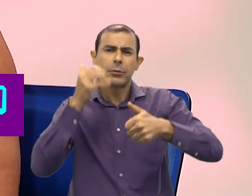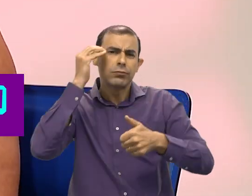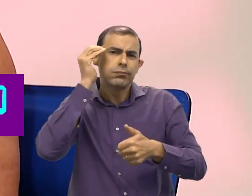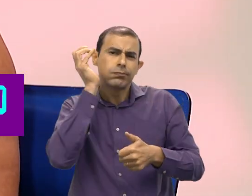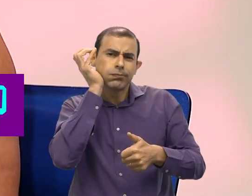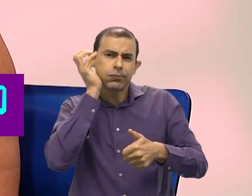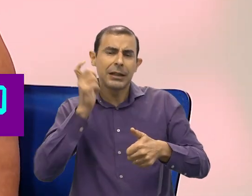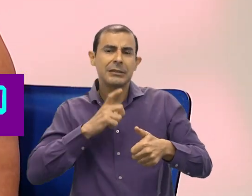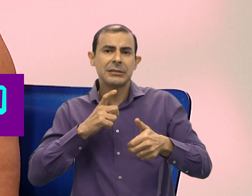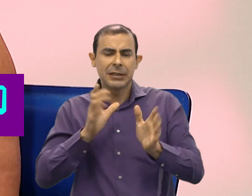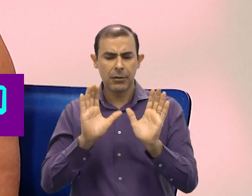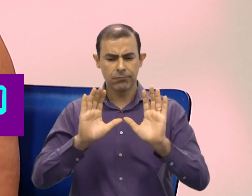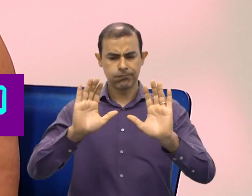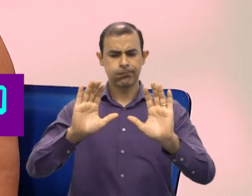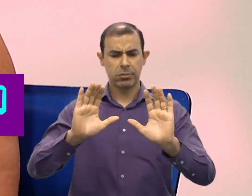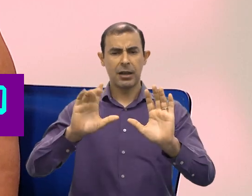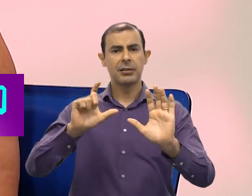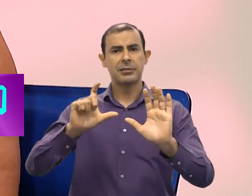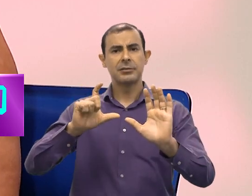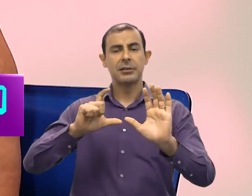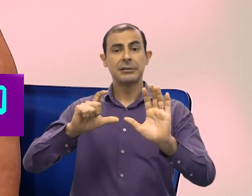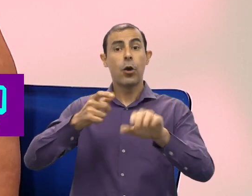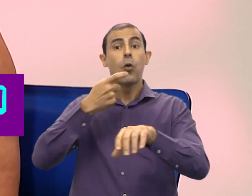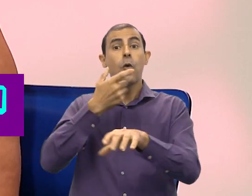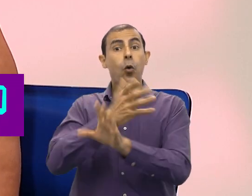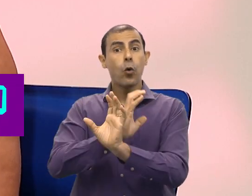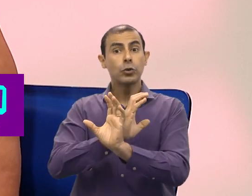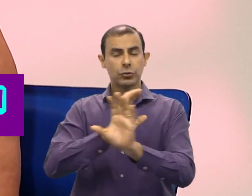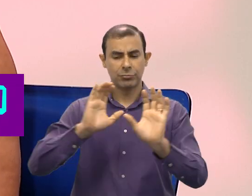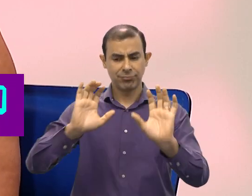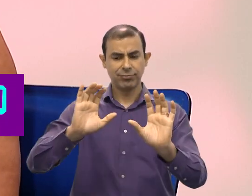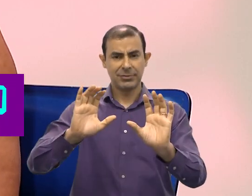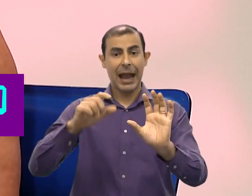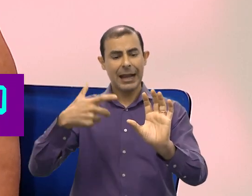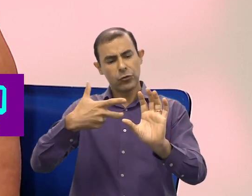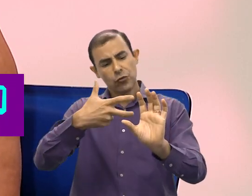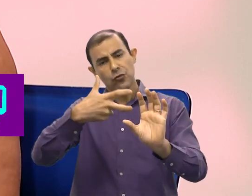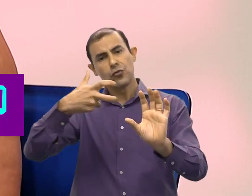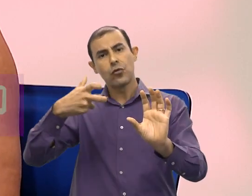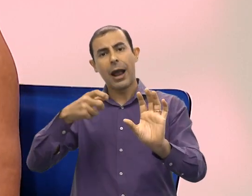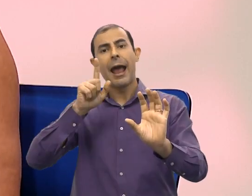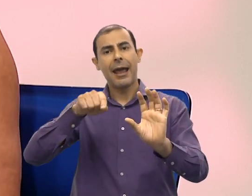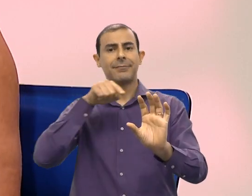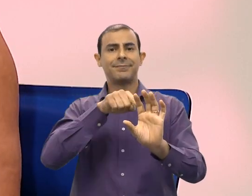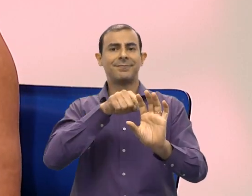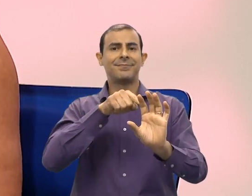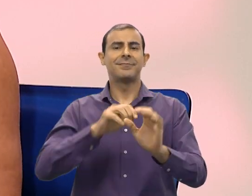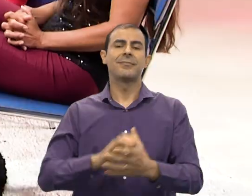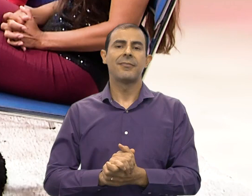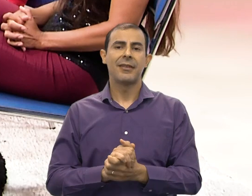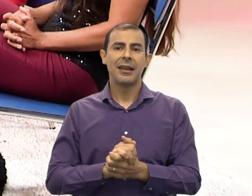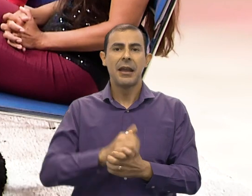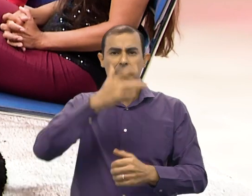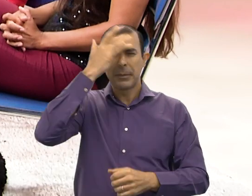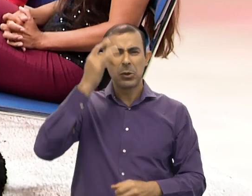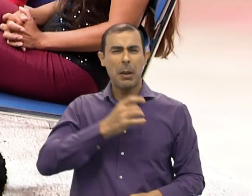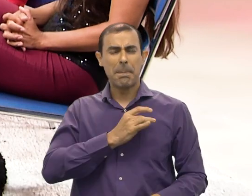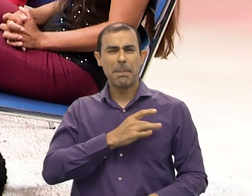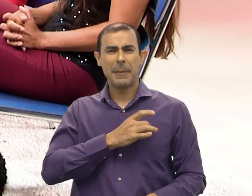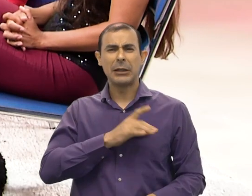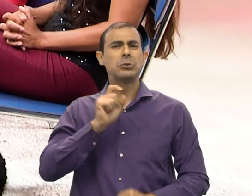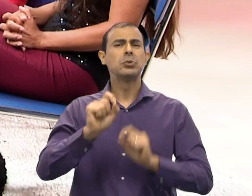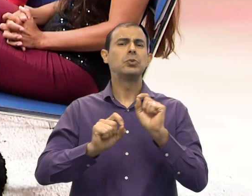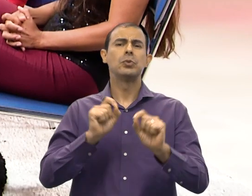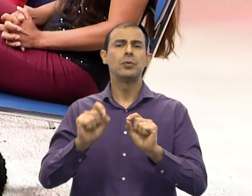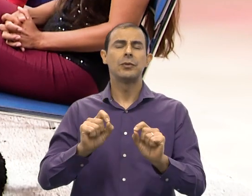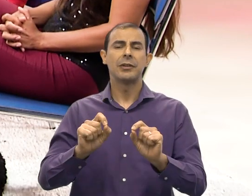2 ossos arredondados, um de cada lado, e é dali que é retirado. O medo das pessoas em relação a isso